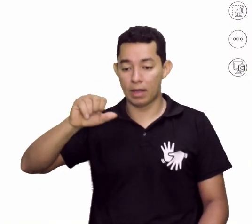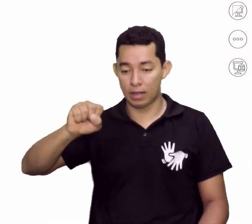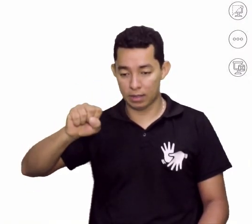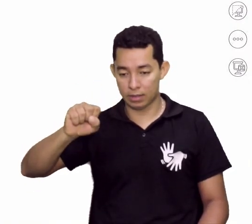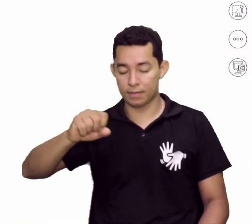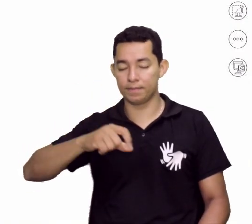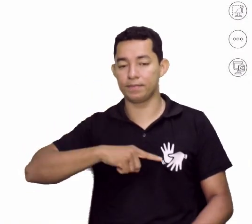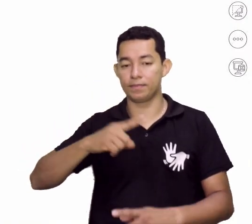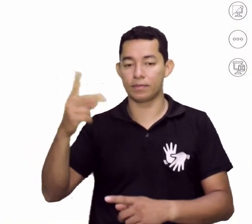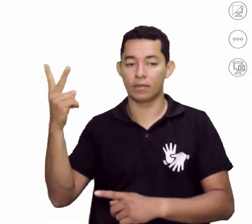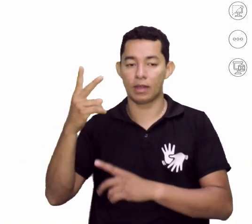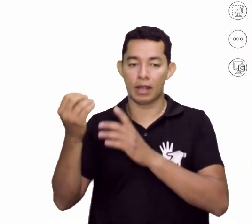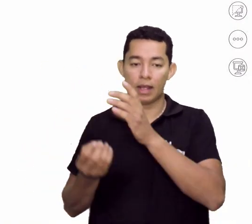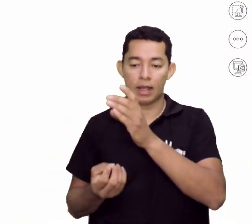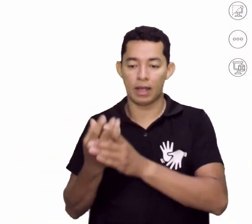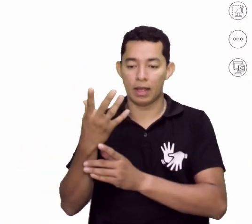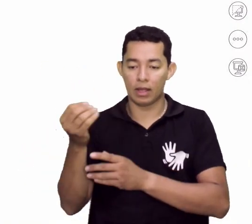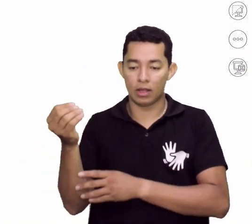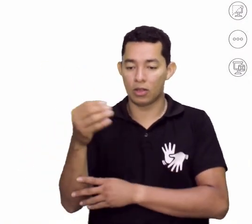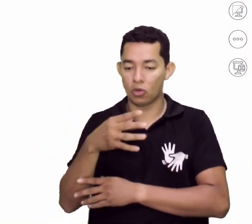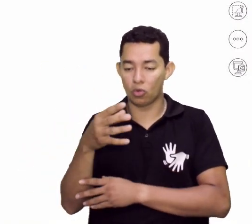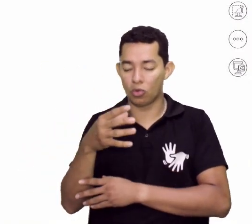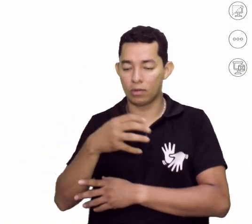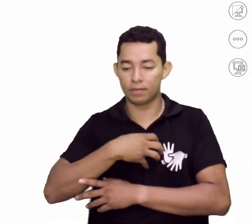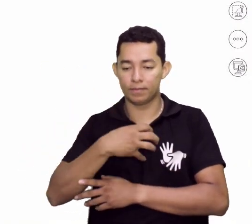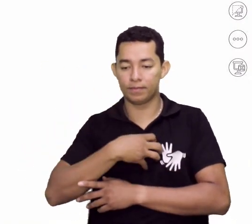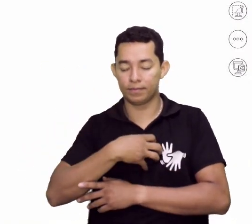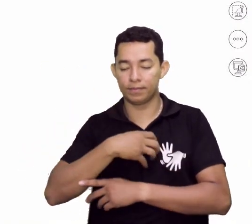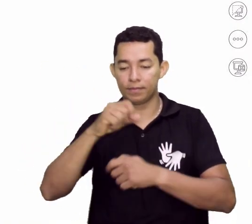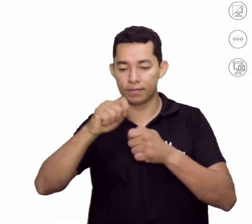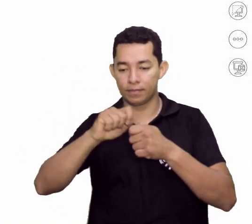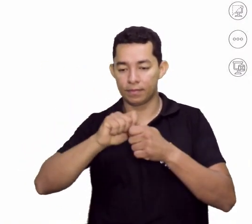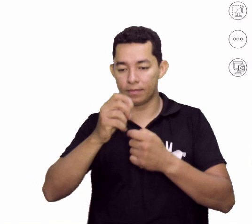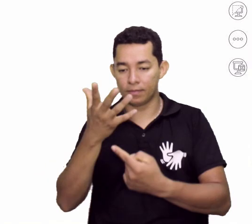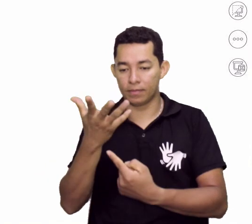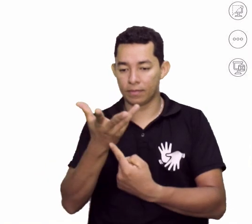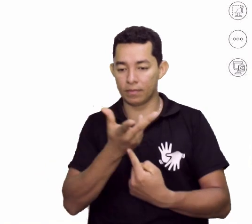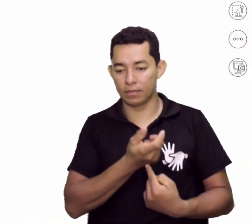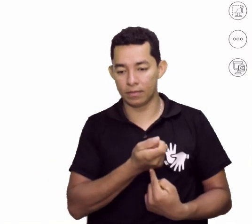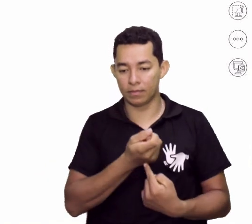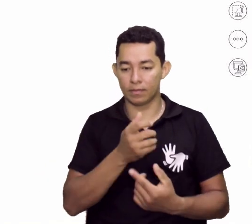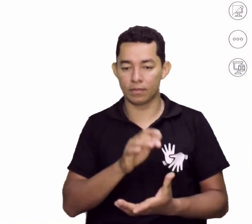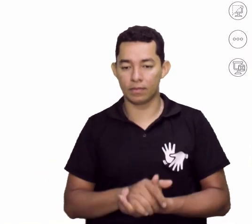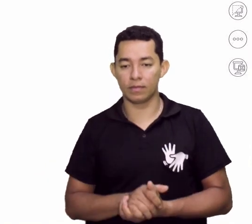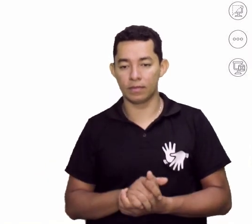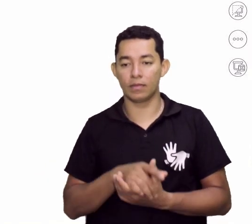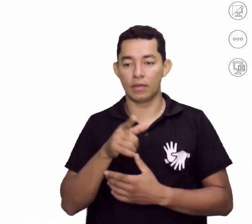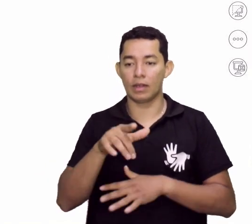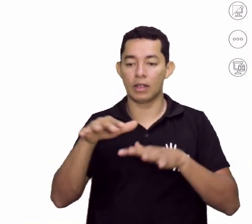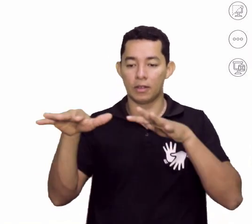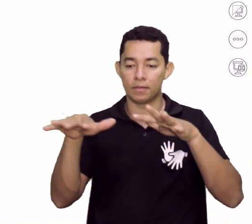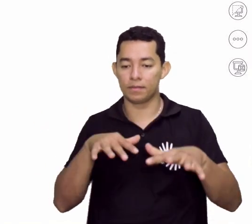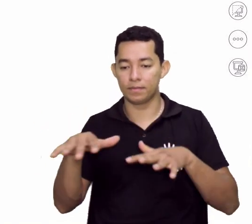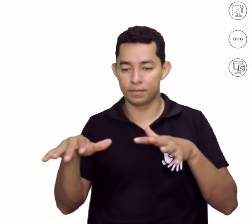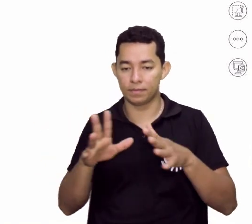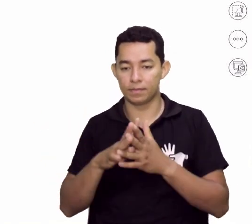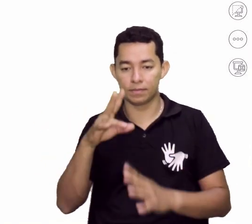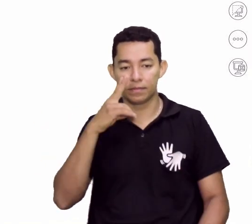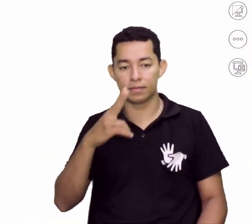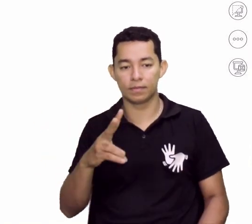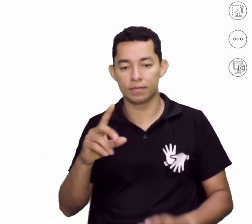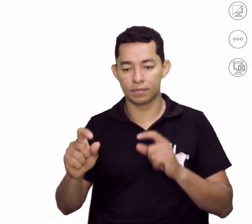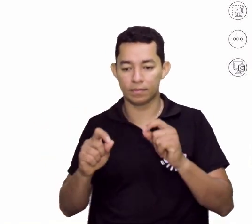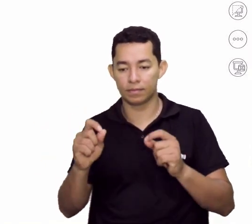novo estilo que mudou a ideia de se fazer arte. Quanto a este movimento, vamos ver